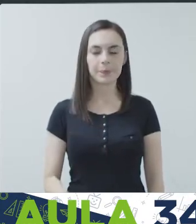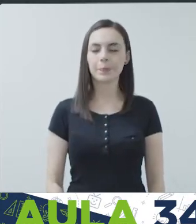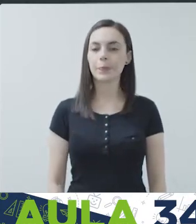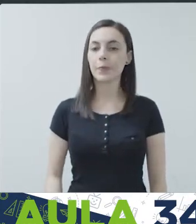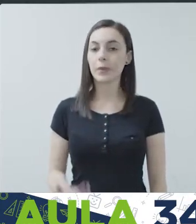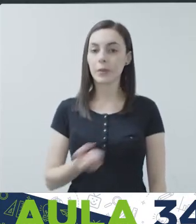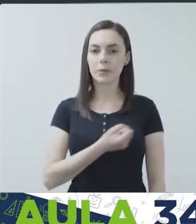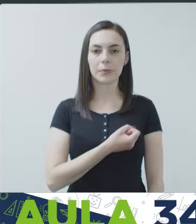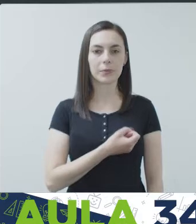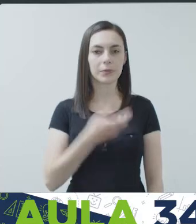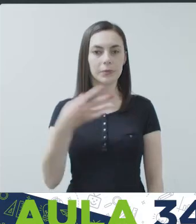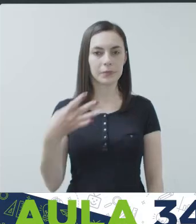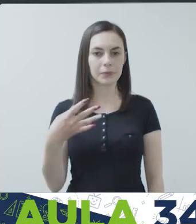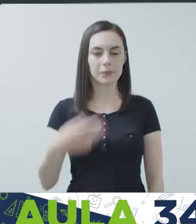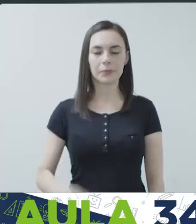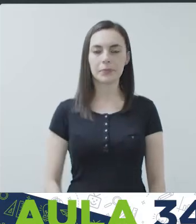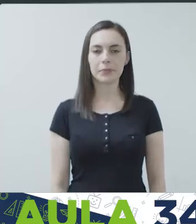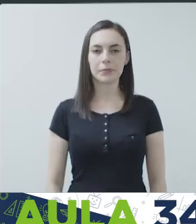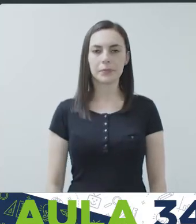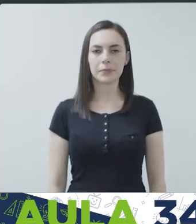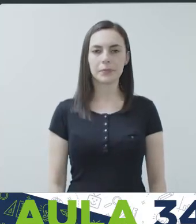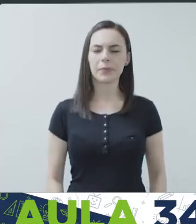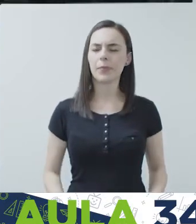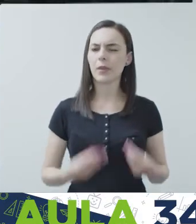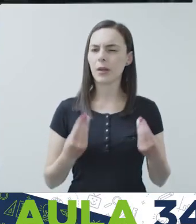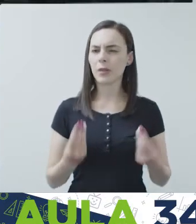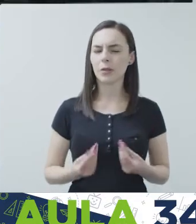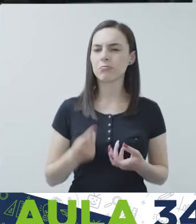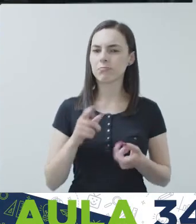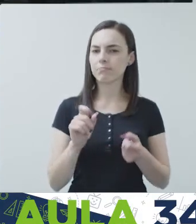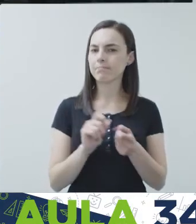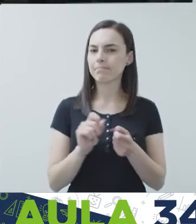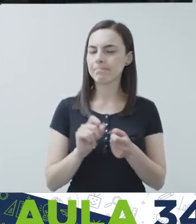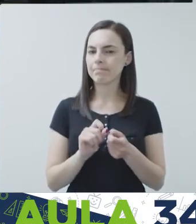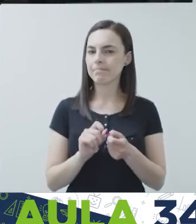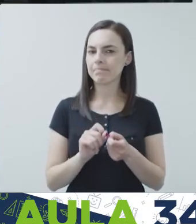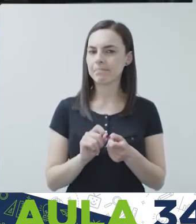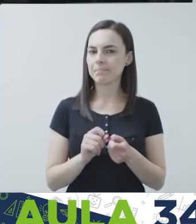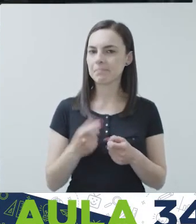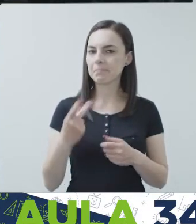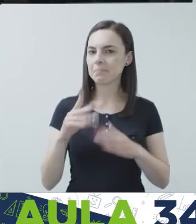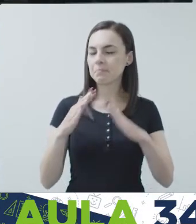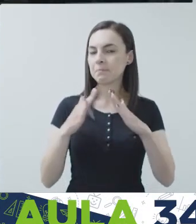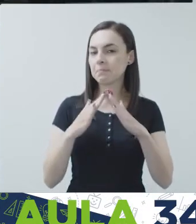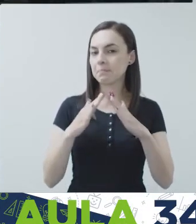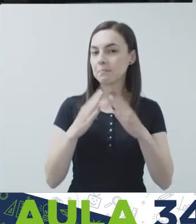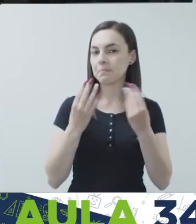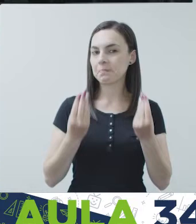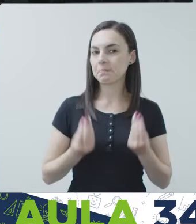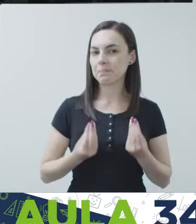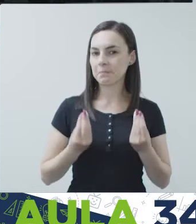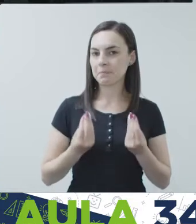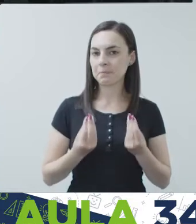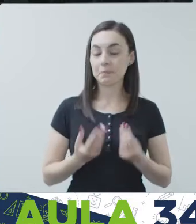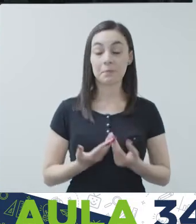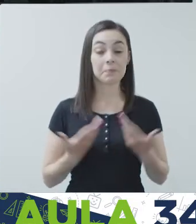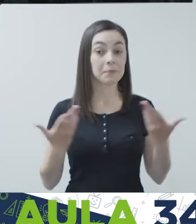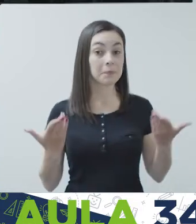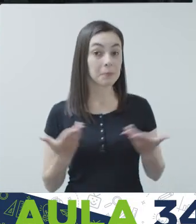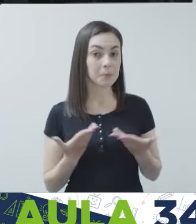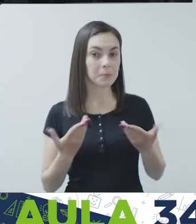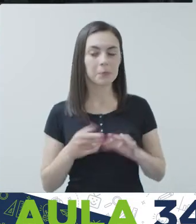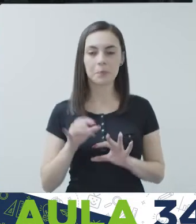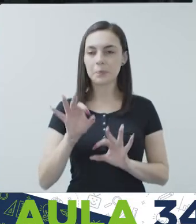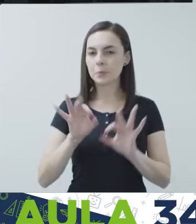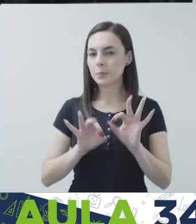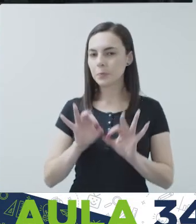Este é o número 4. Como será que vocês estão fazendo aí na casa de vocês? Então a gente vai colocar aqui